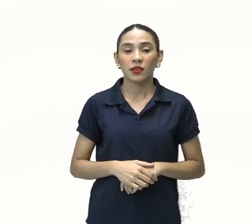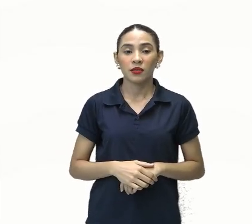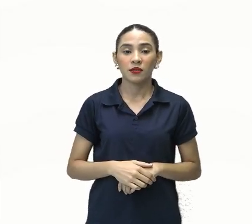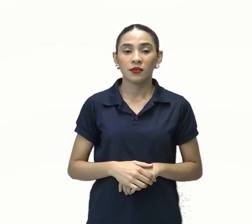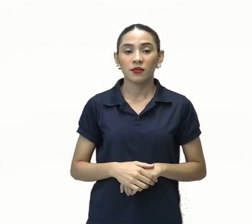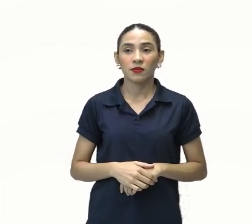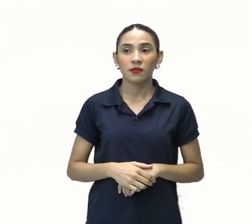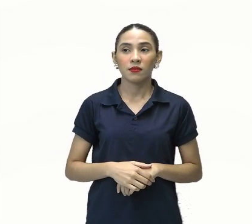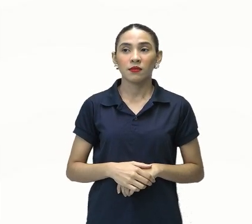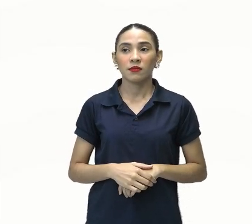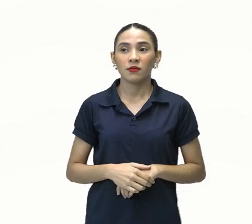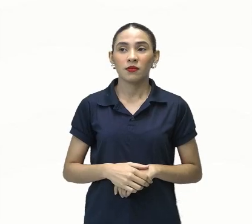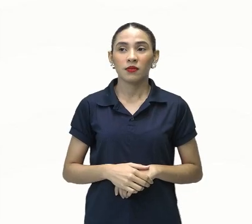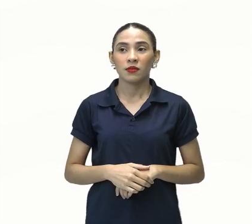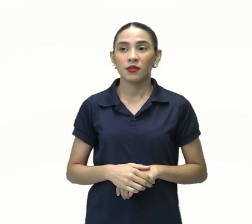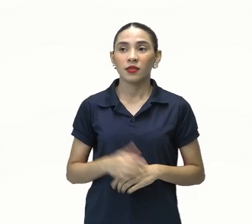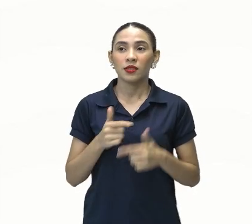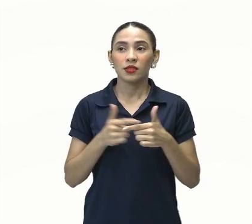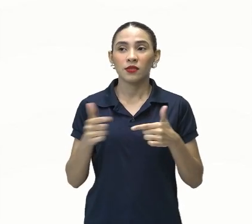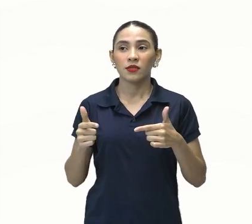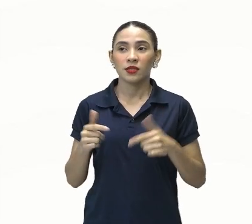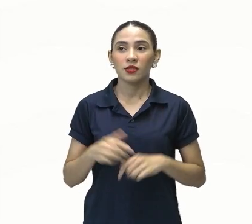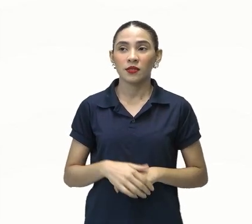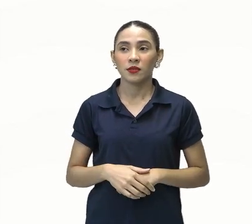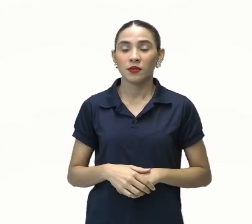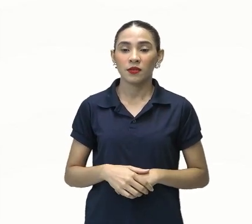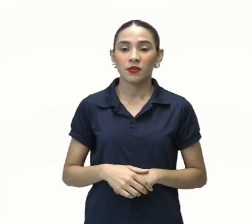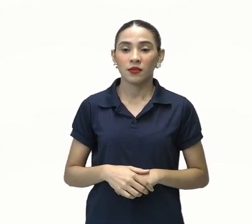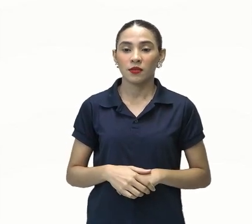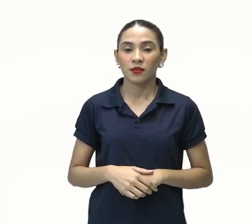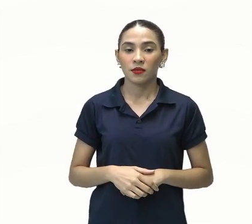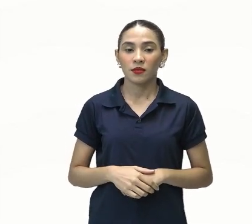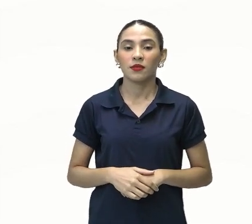outro lado, dividindo, né?